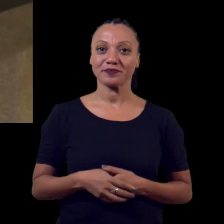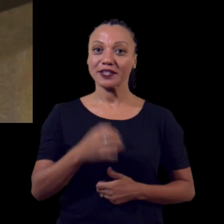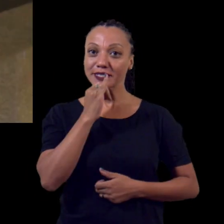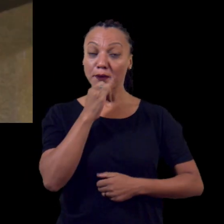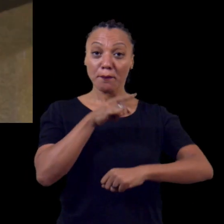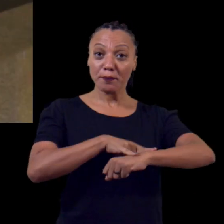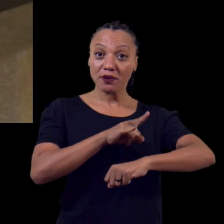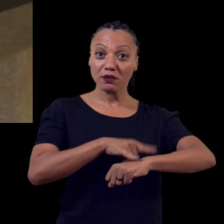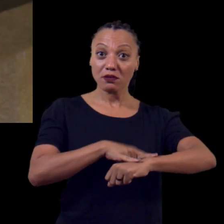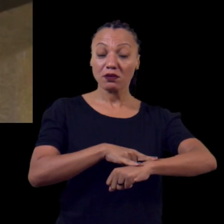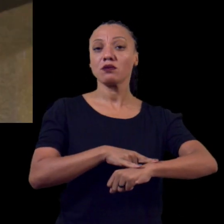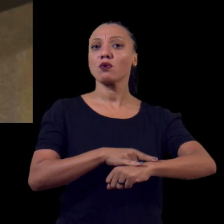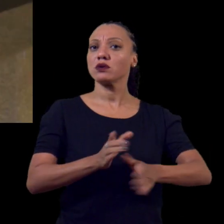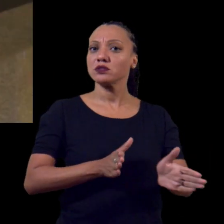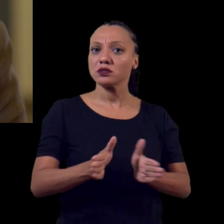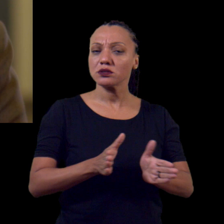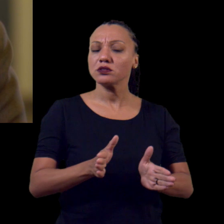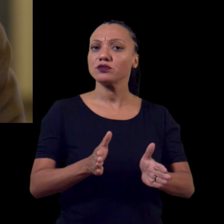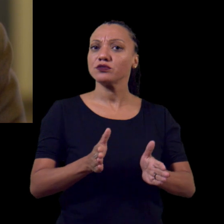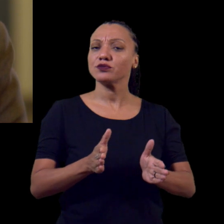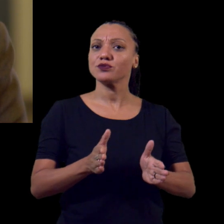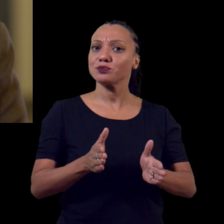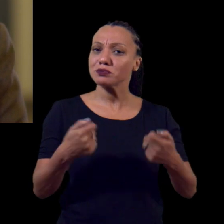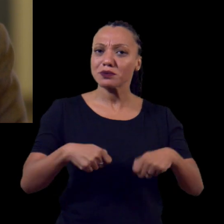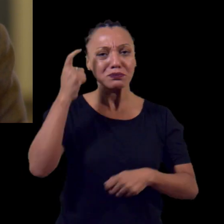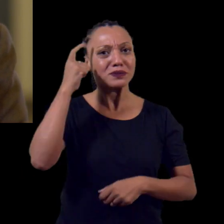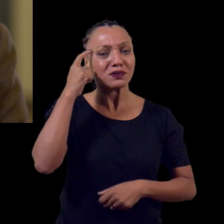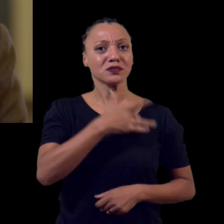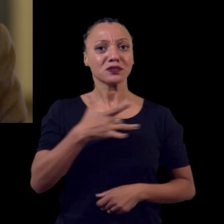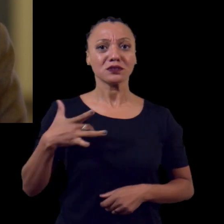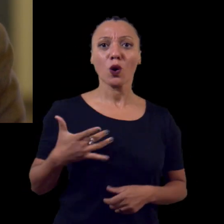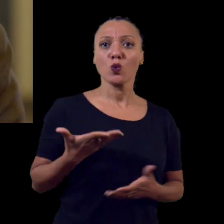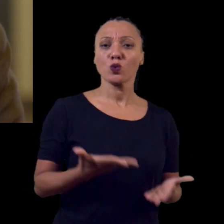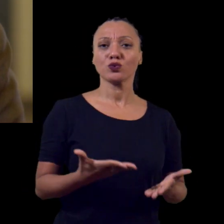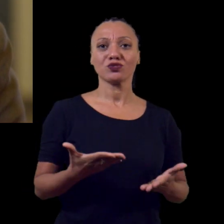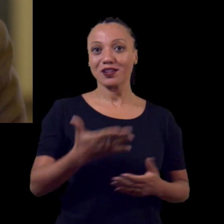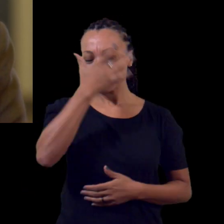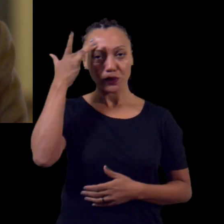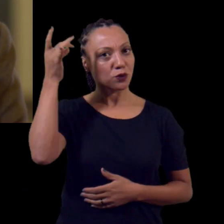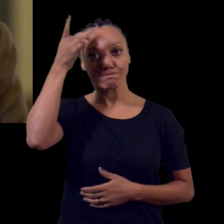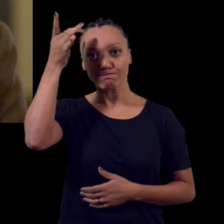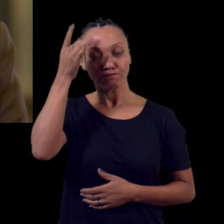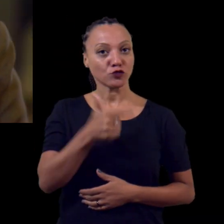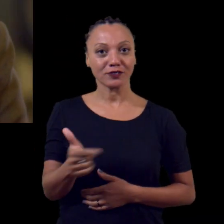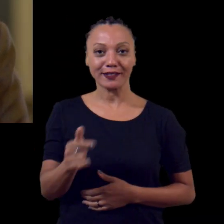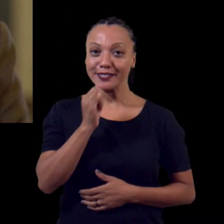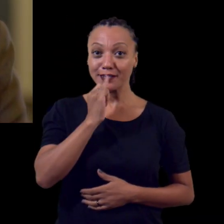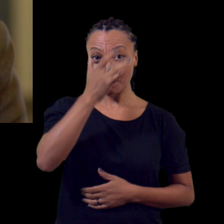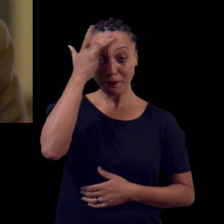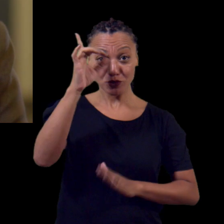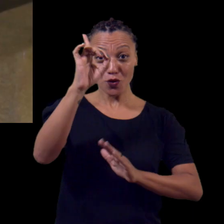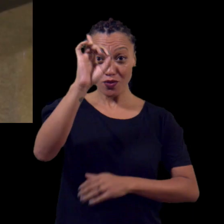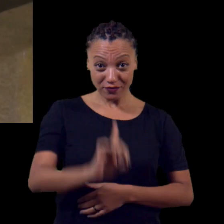O banheiro acessível, por exemplo, é uma questão de saúde pública que as pessoas não têm a menor noção. A pessoa com